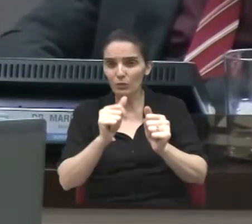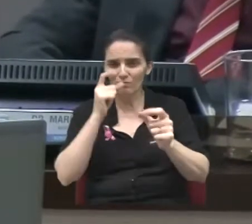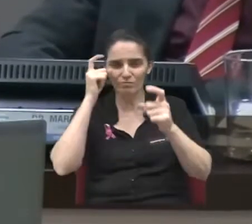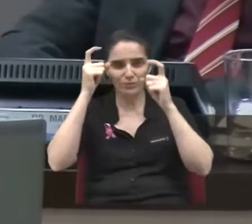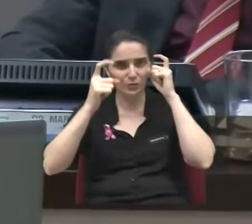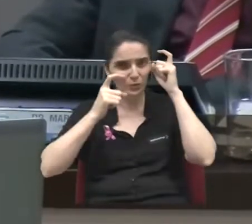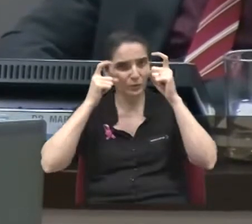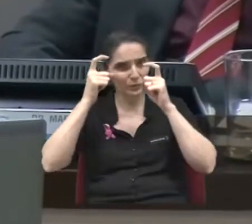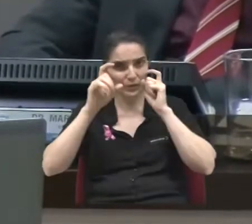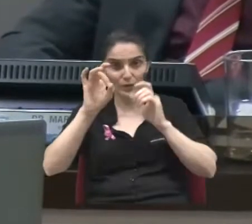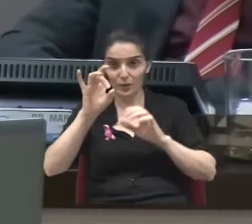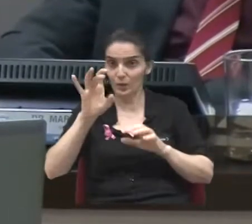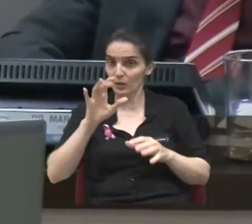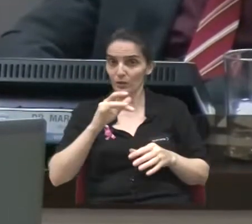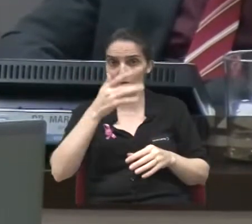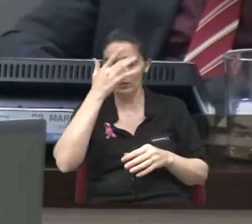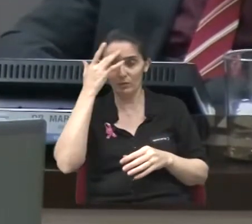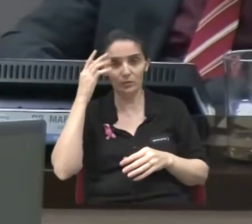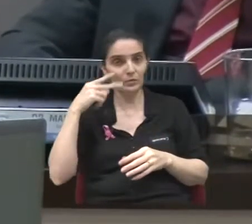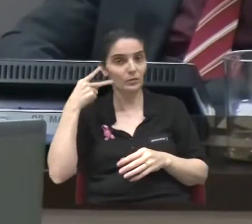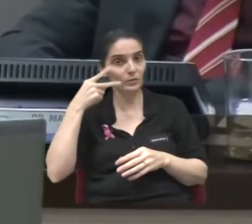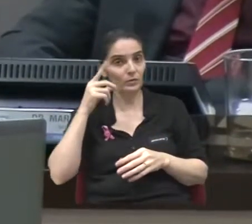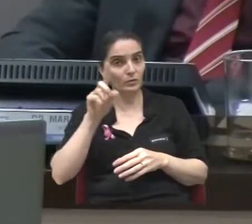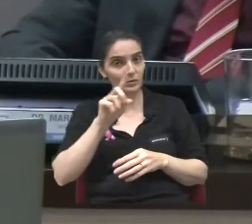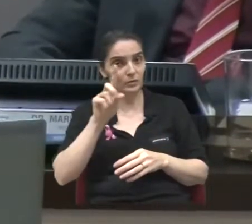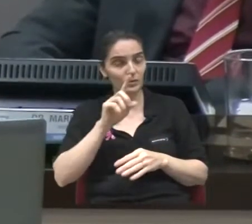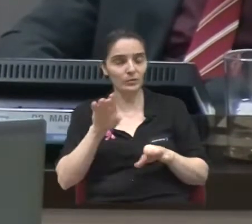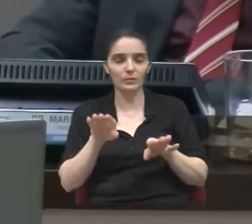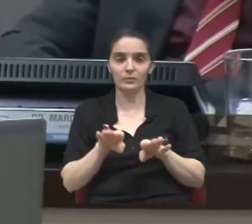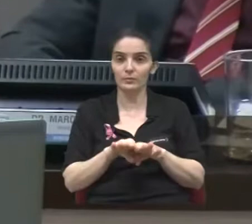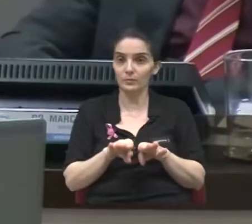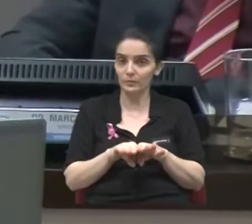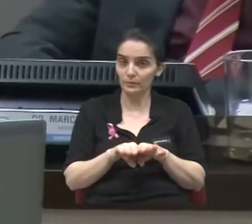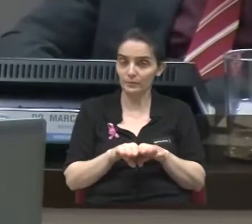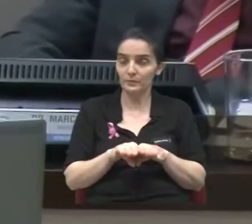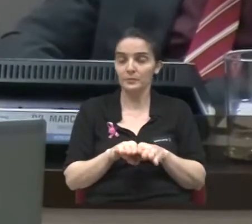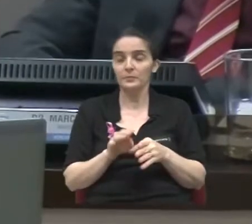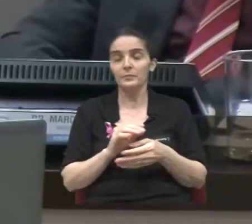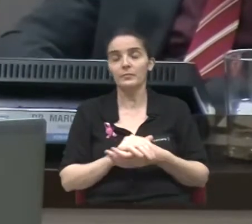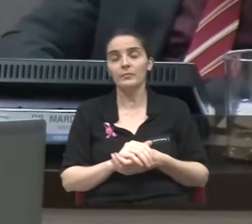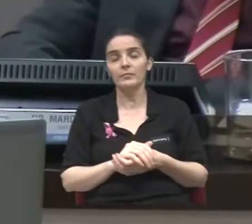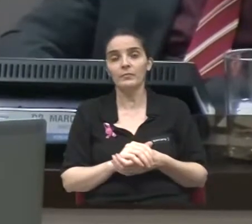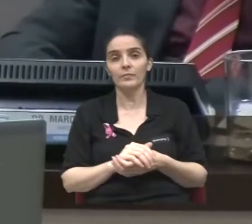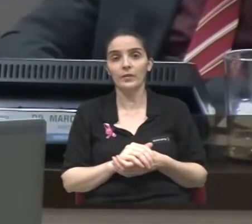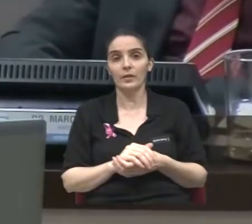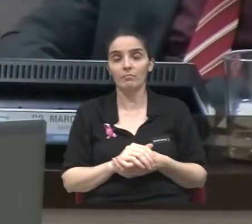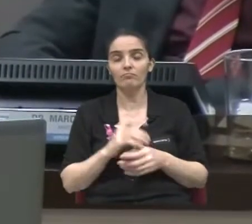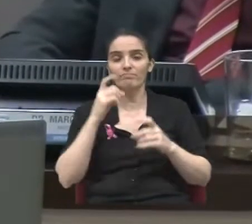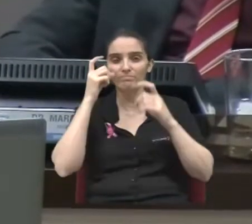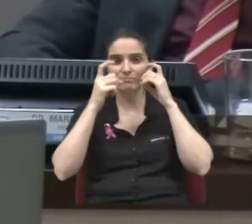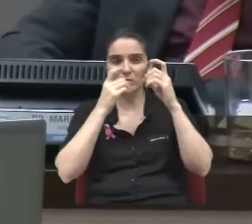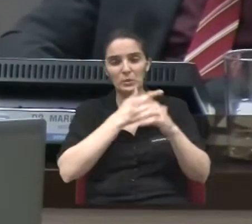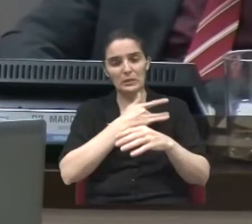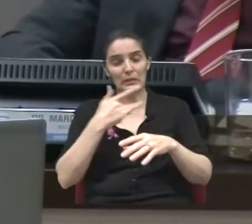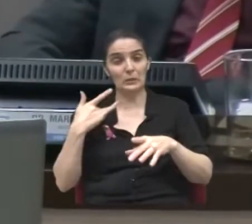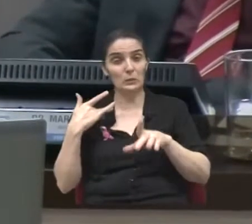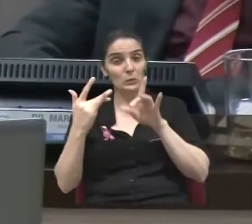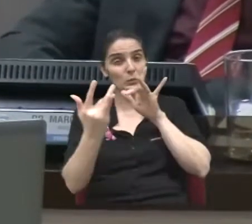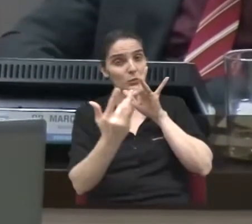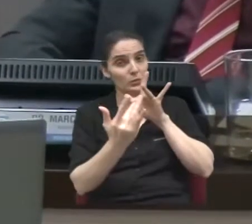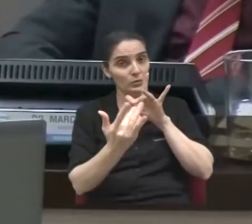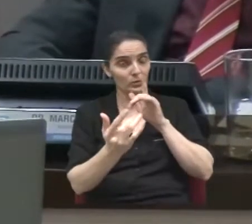aqui, quanto vereadores, preocupado com com a saúde, com o atendimento em si, que esses